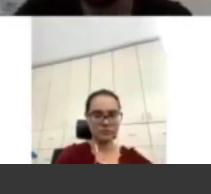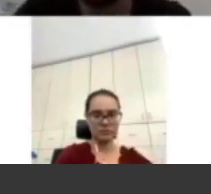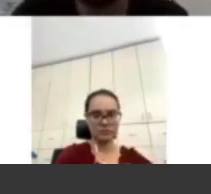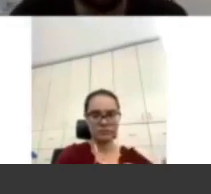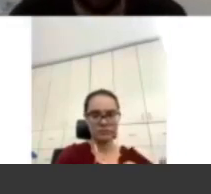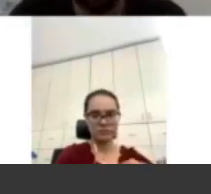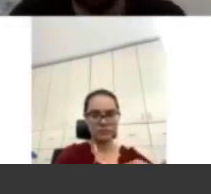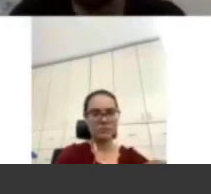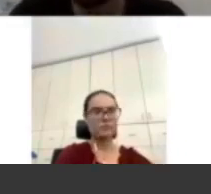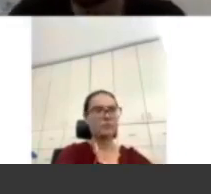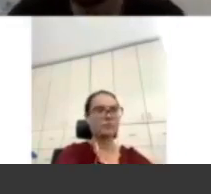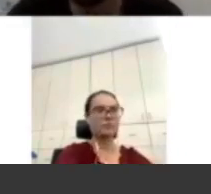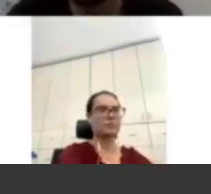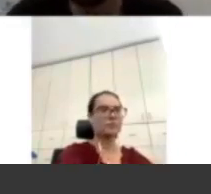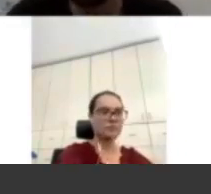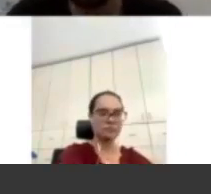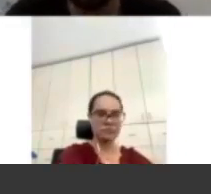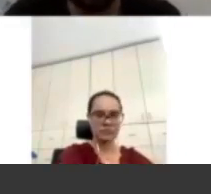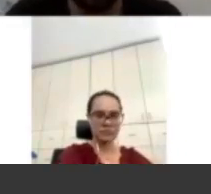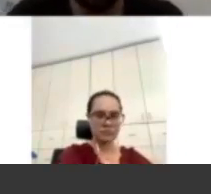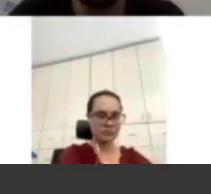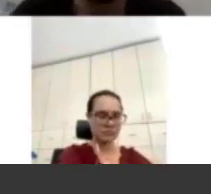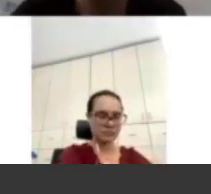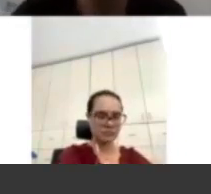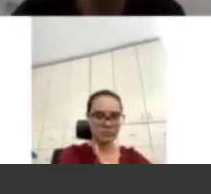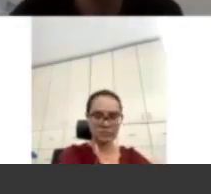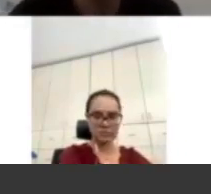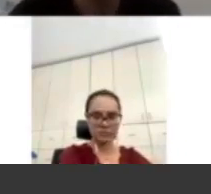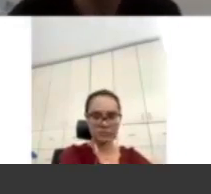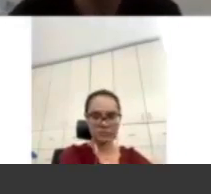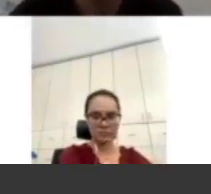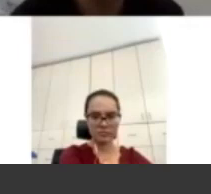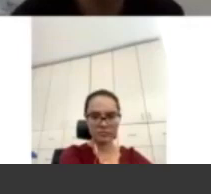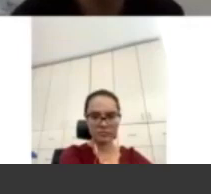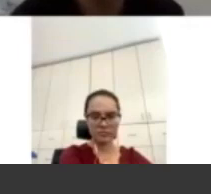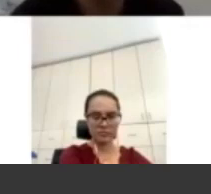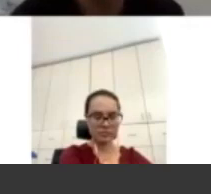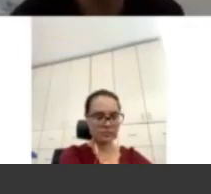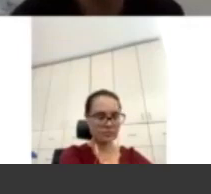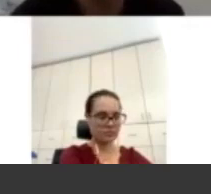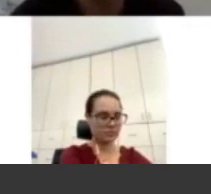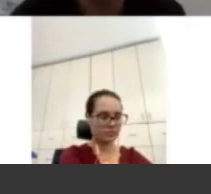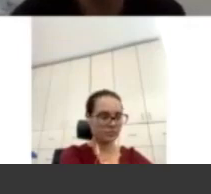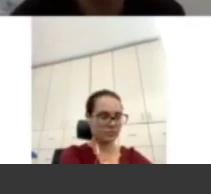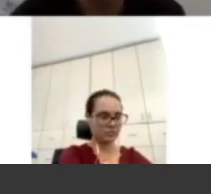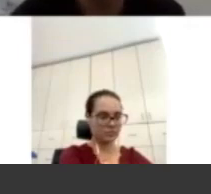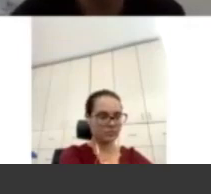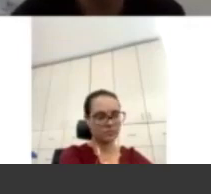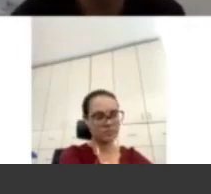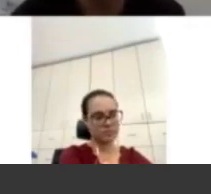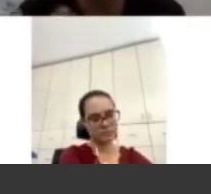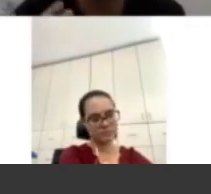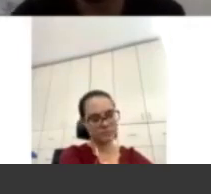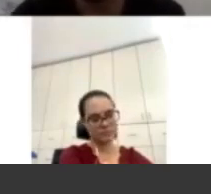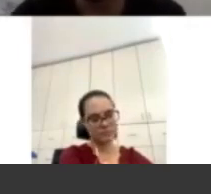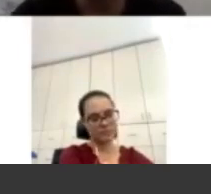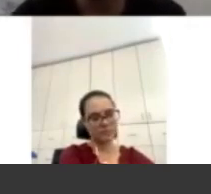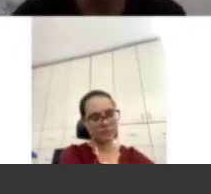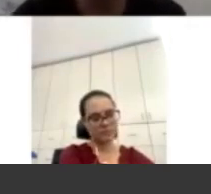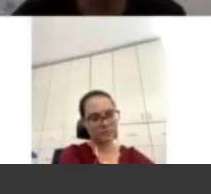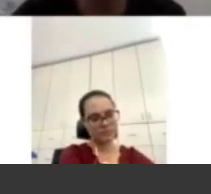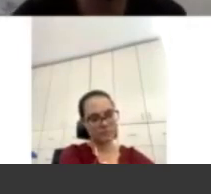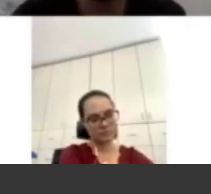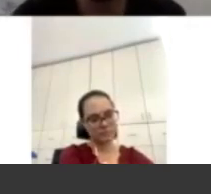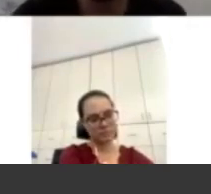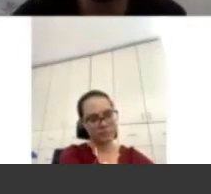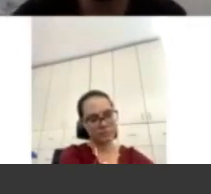Telesaúde Brasil Redes, que aí tem o telefone assinalado ali embaixo que você consegue ligar e discutir um caso, enfim, de forma síncrona,